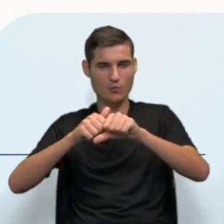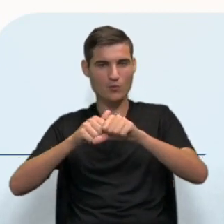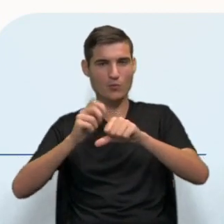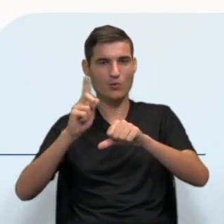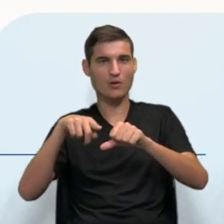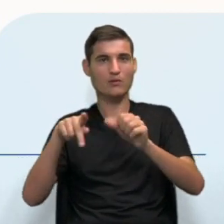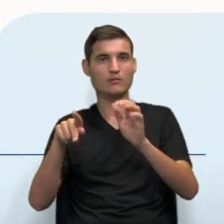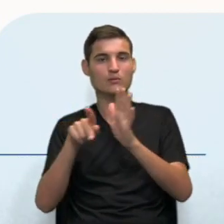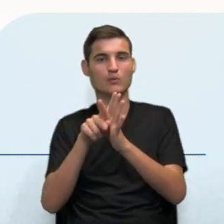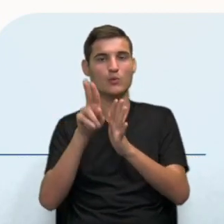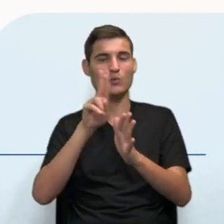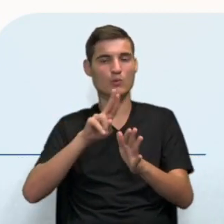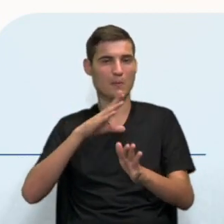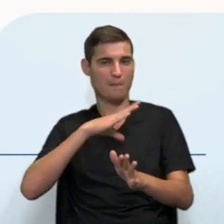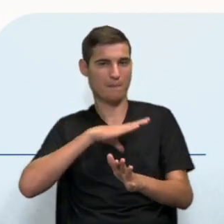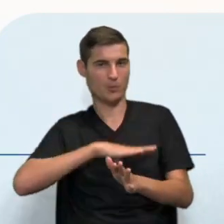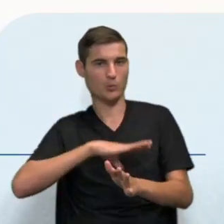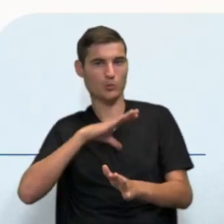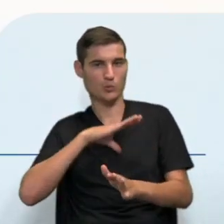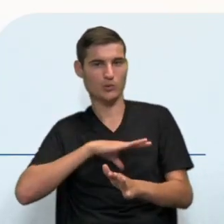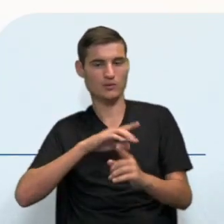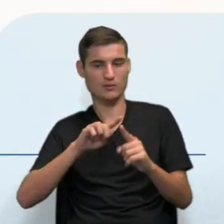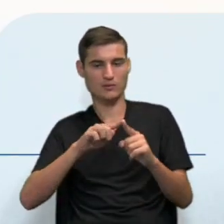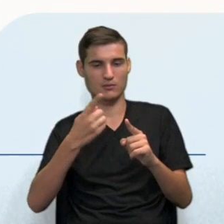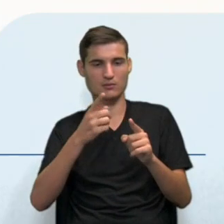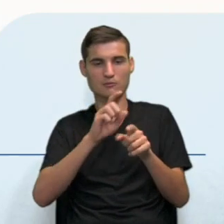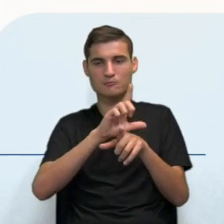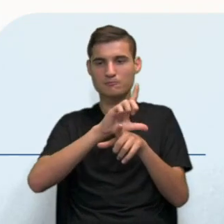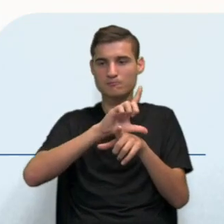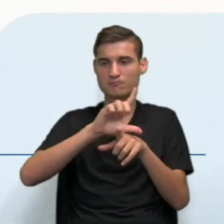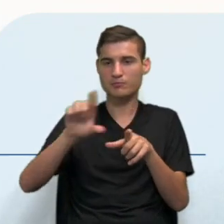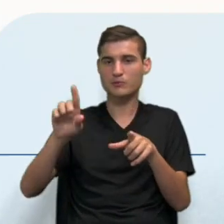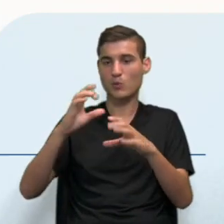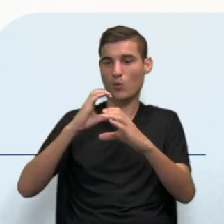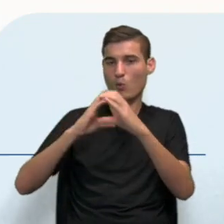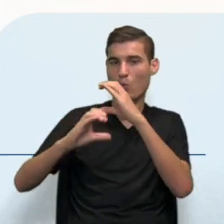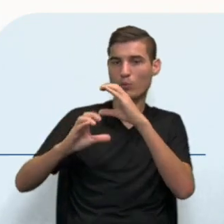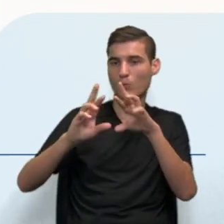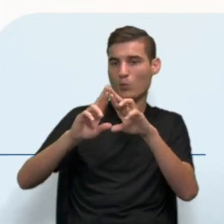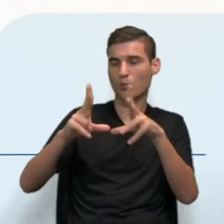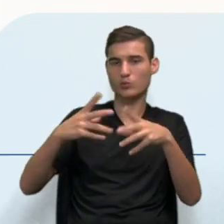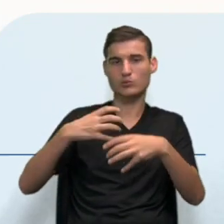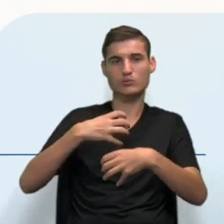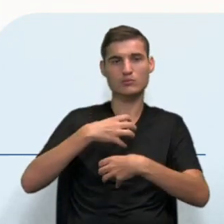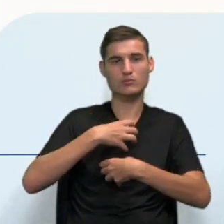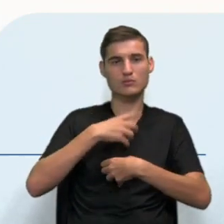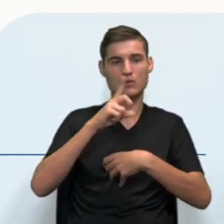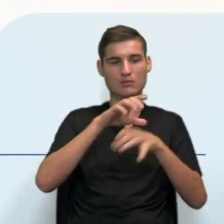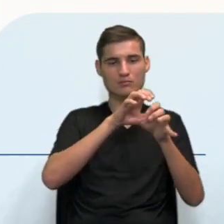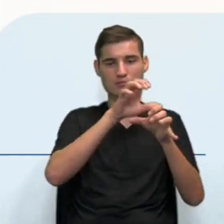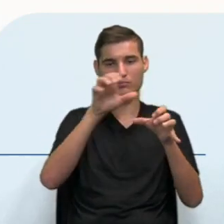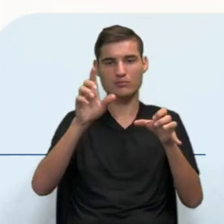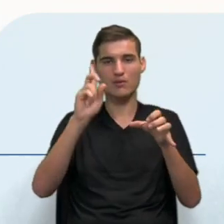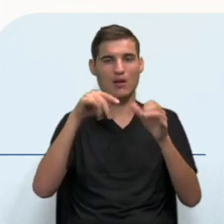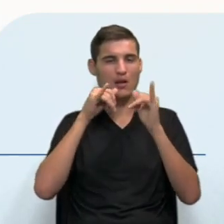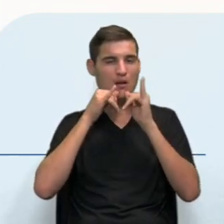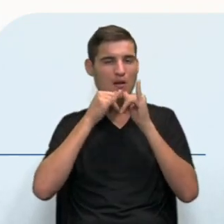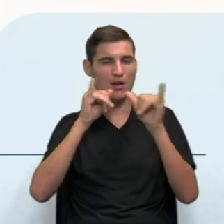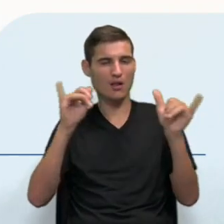através do ar. Então, ela está sendo transmitida através de um meio de comunicação, que é o ar, através de ondas